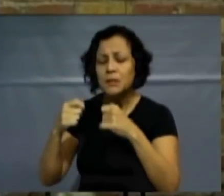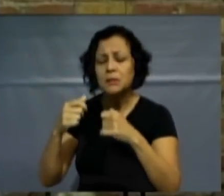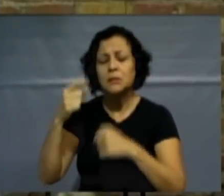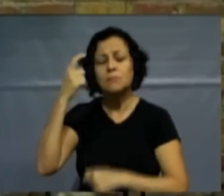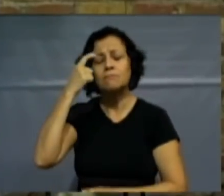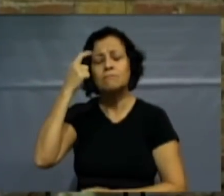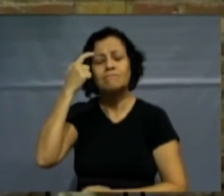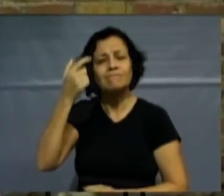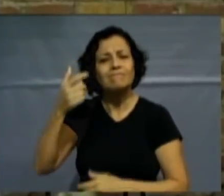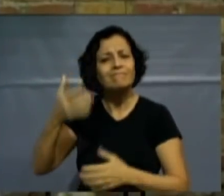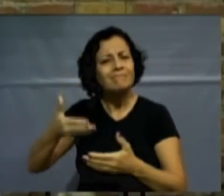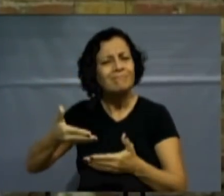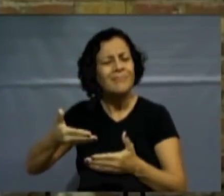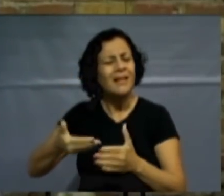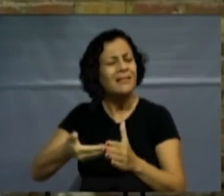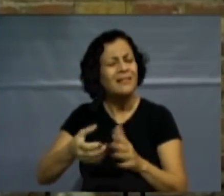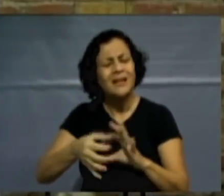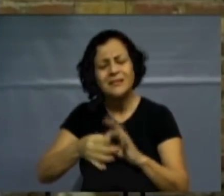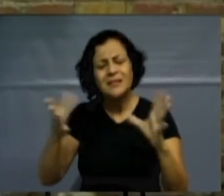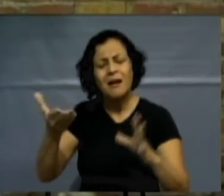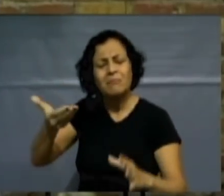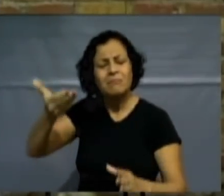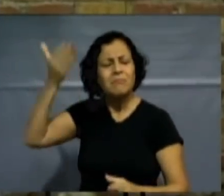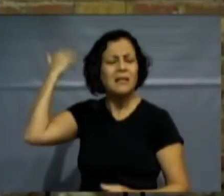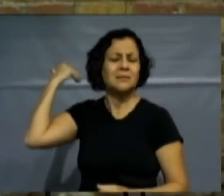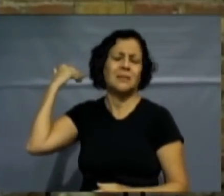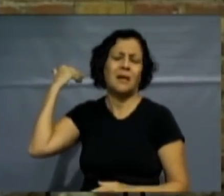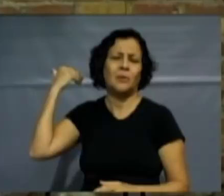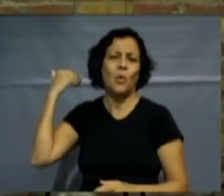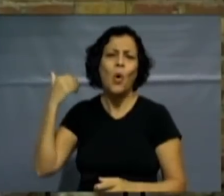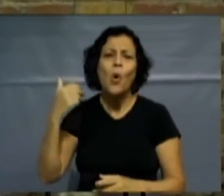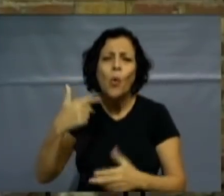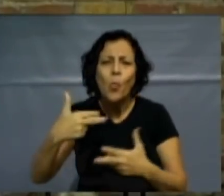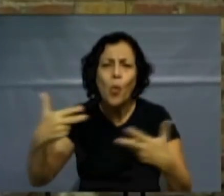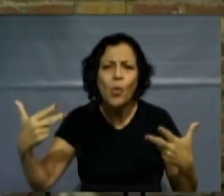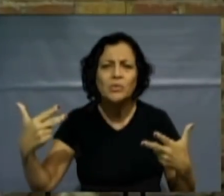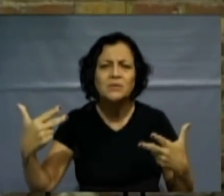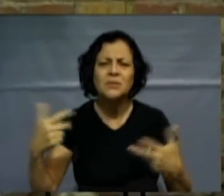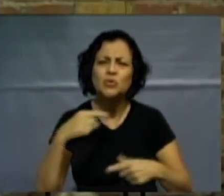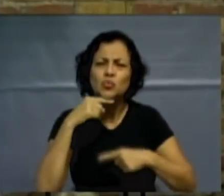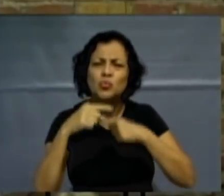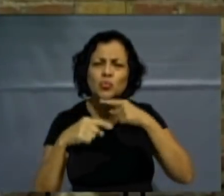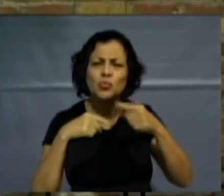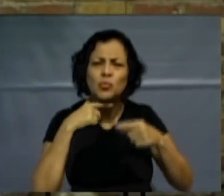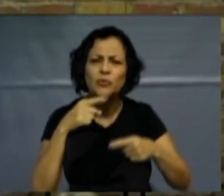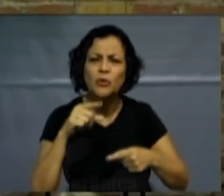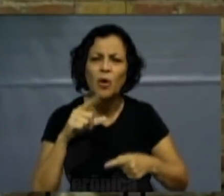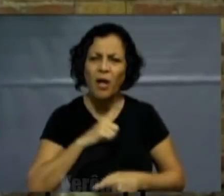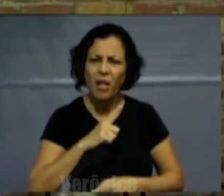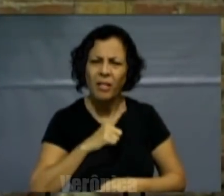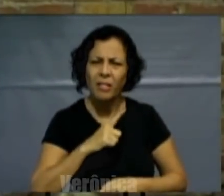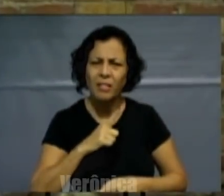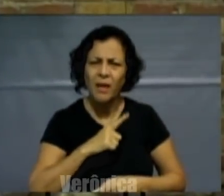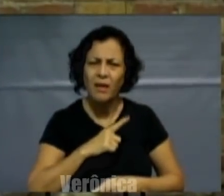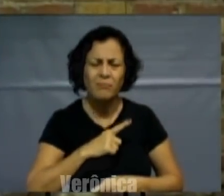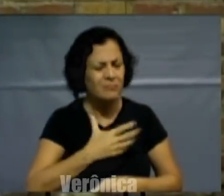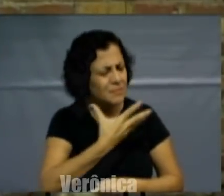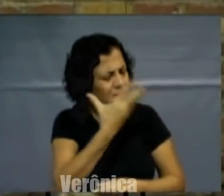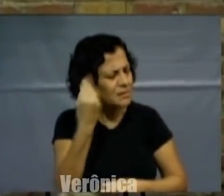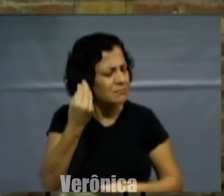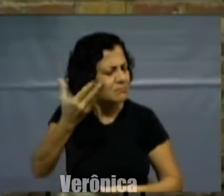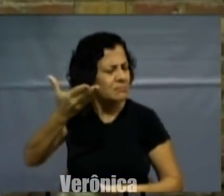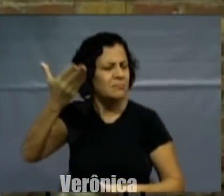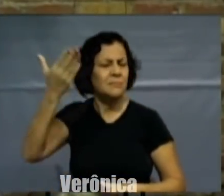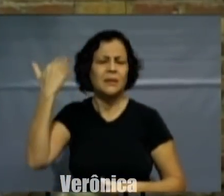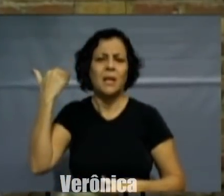passado delituoso estará morto. As situações de dúvidas terão chegado ao fim. As velhas cogitações do